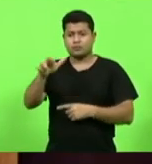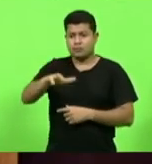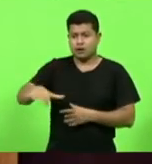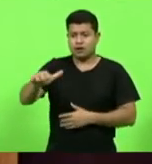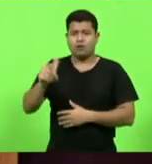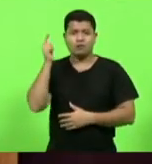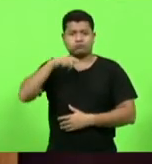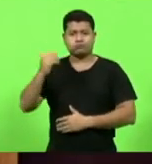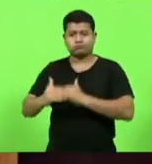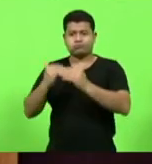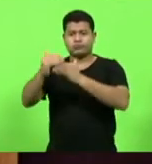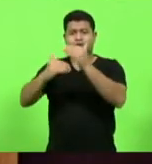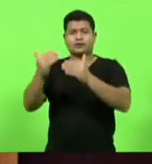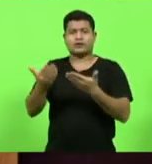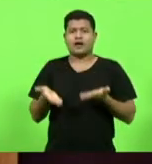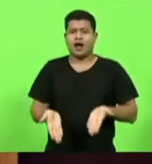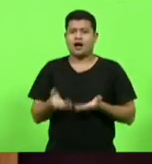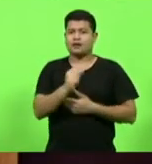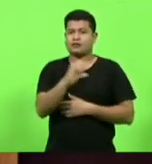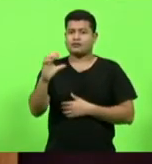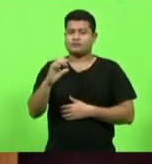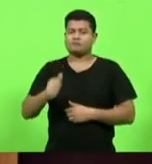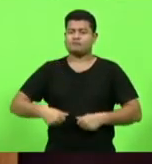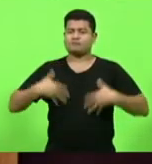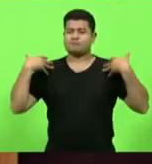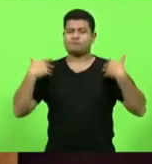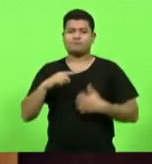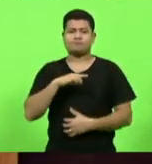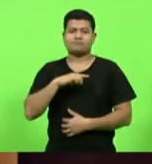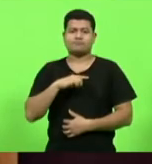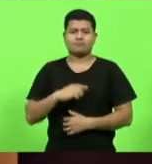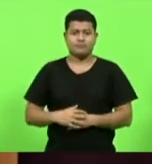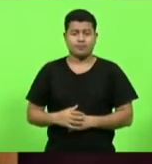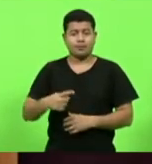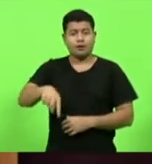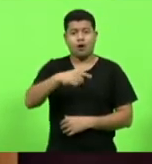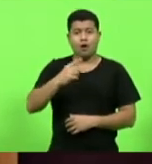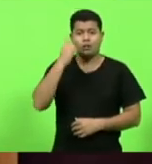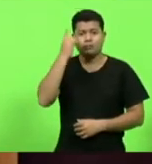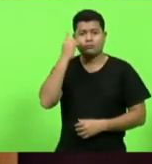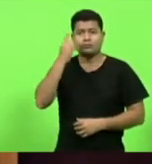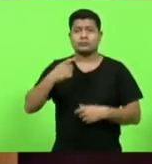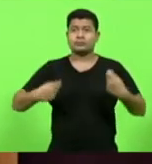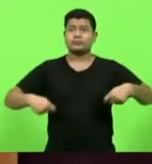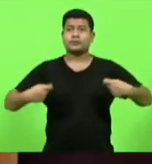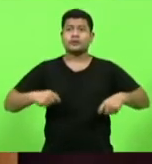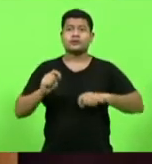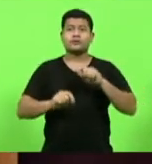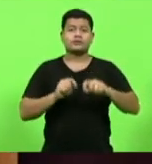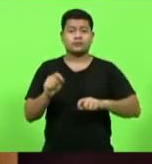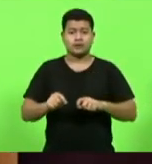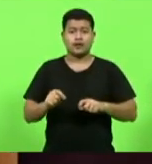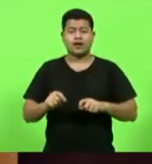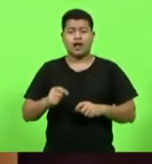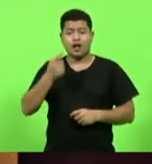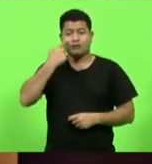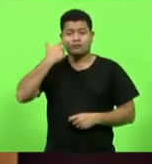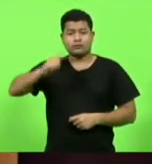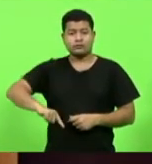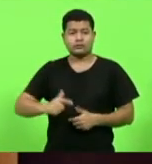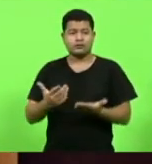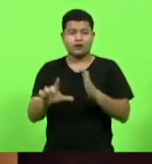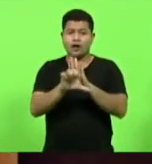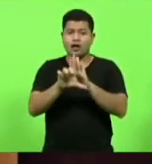desenvolve, todo catarinense fica orgulhoso. Nós, deputados, precisamos revisar a legislação